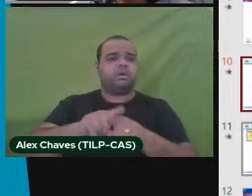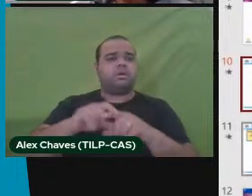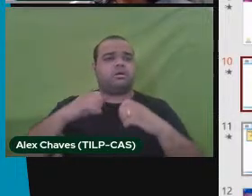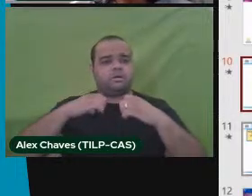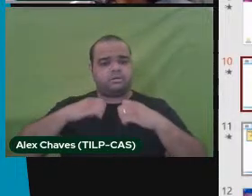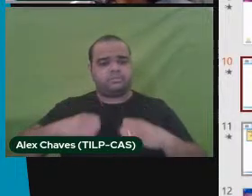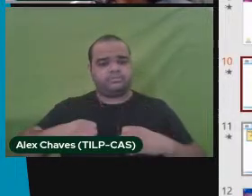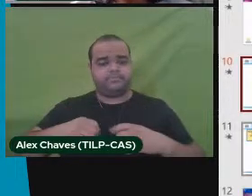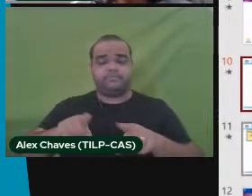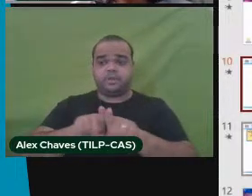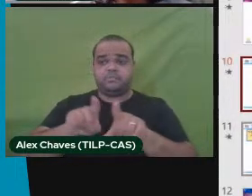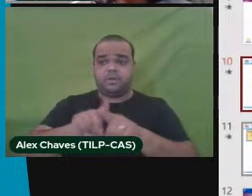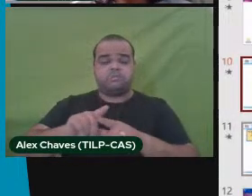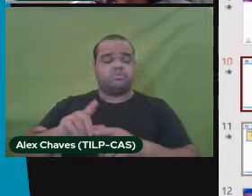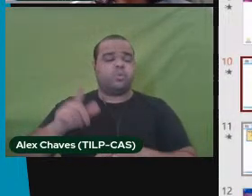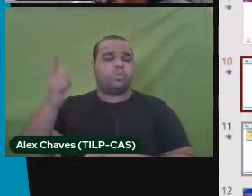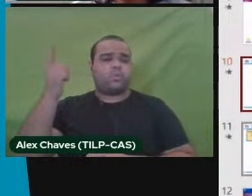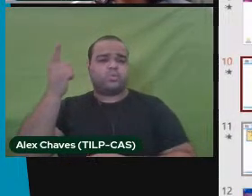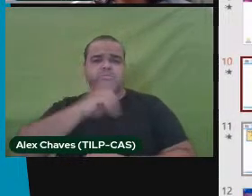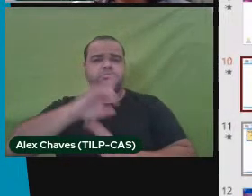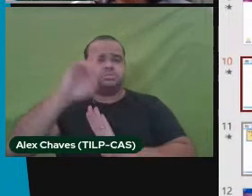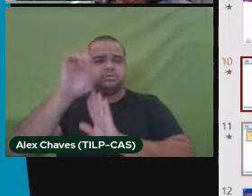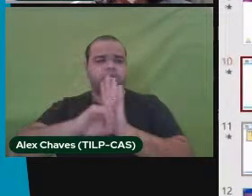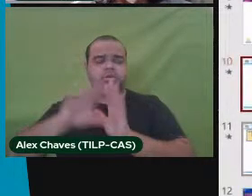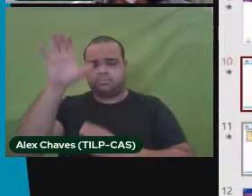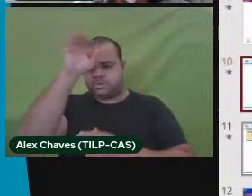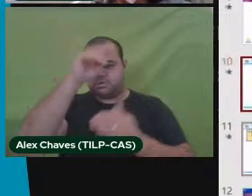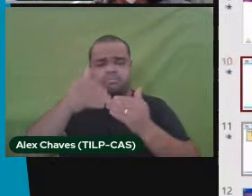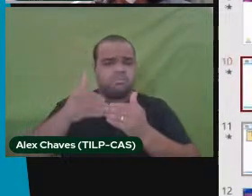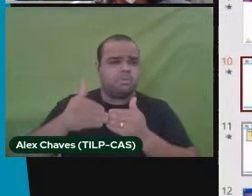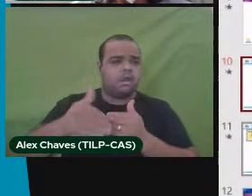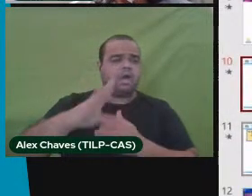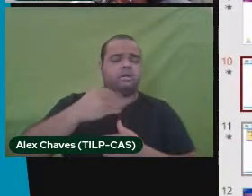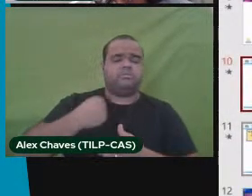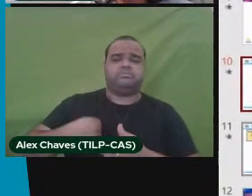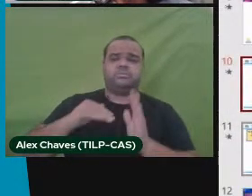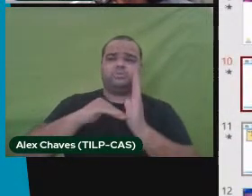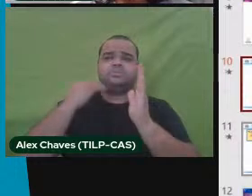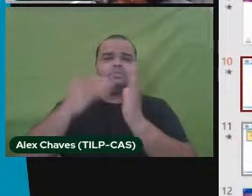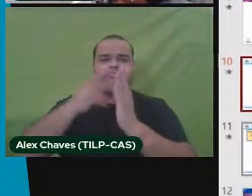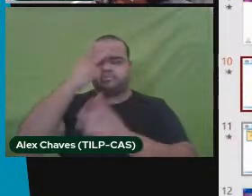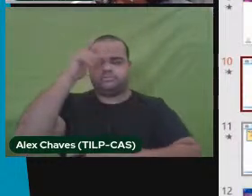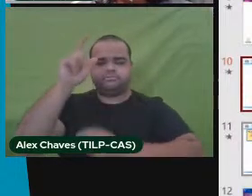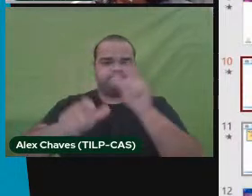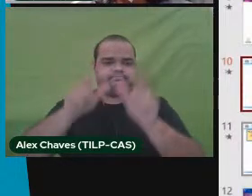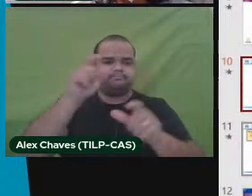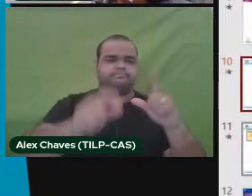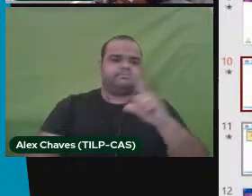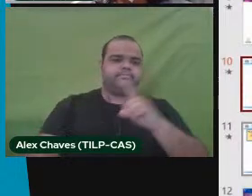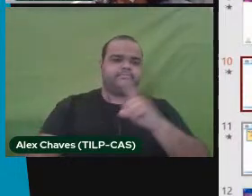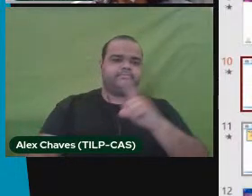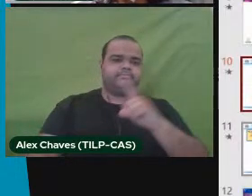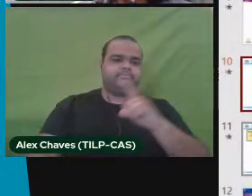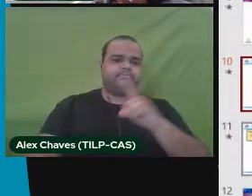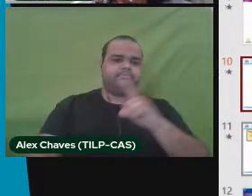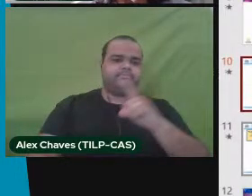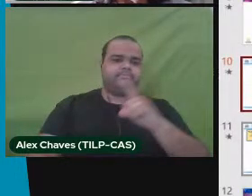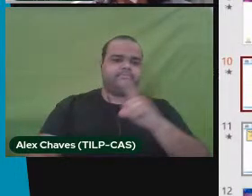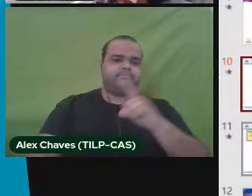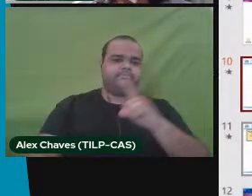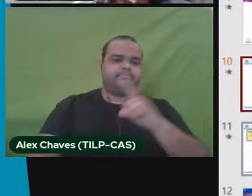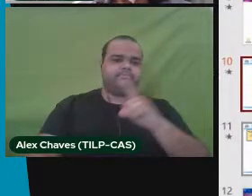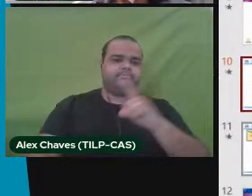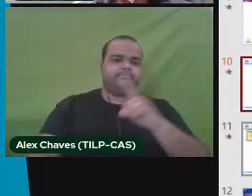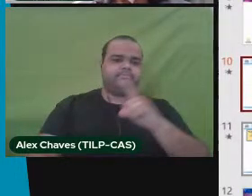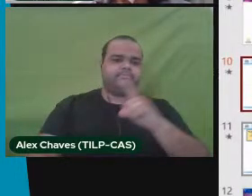Assegurar e promover a oportunidade de aprendizagem ao longo da vida para todos. E para vocês verem que a vida